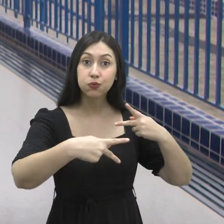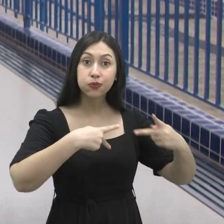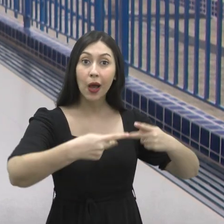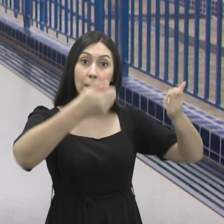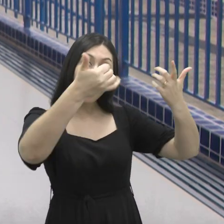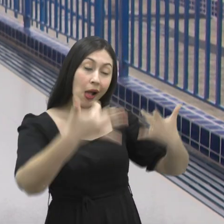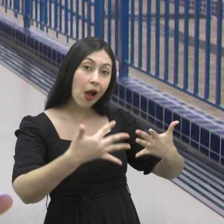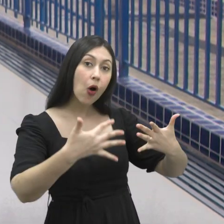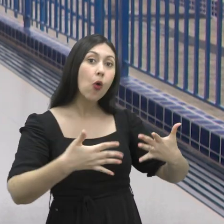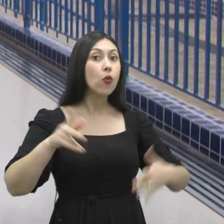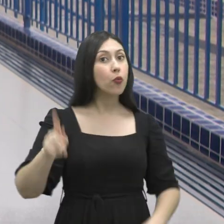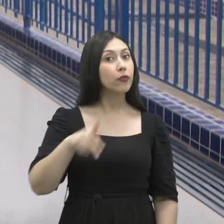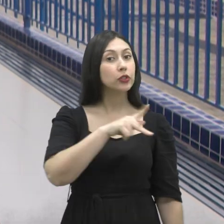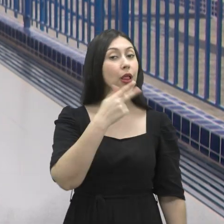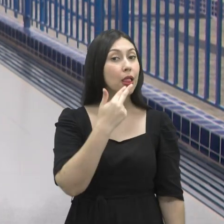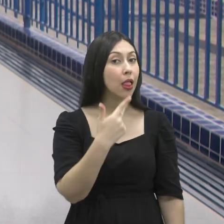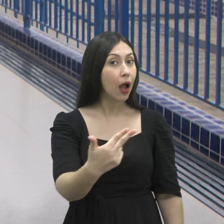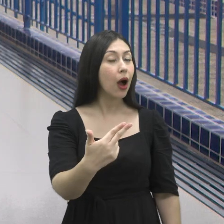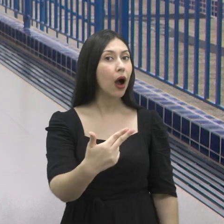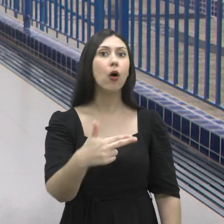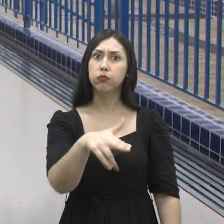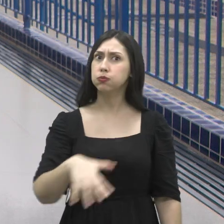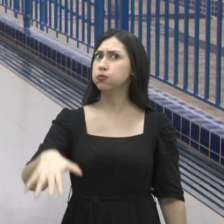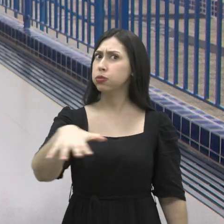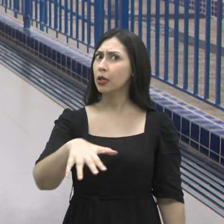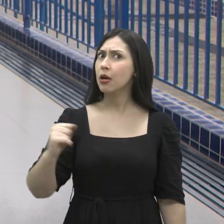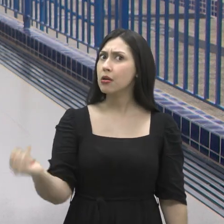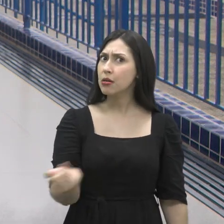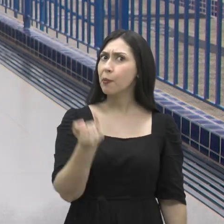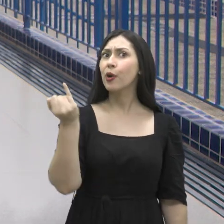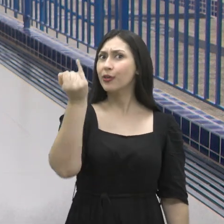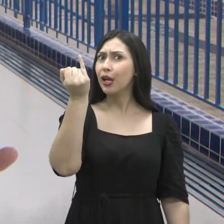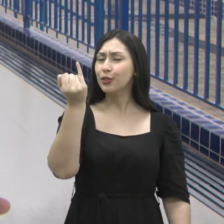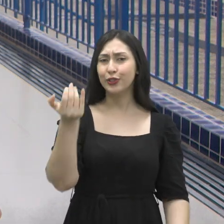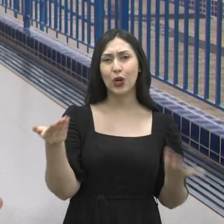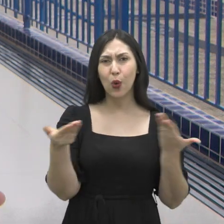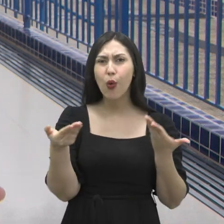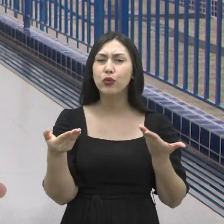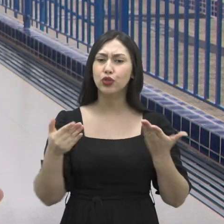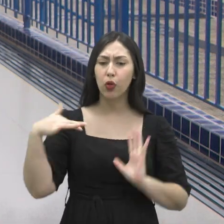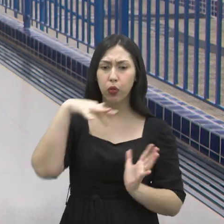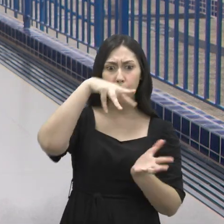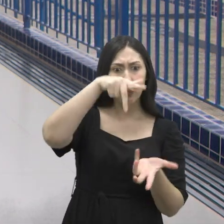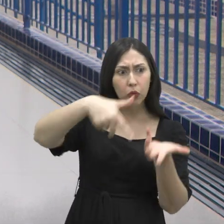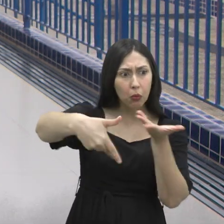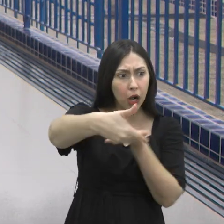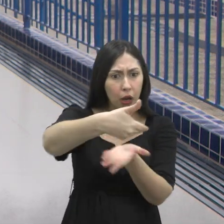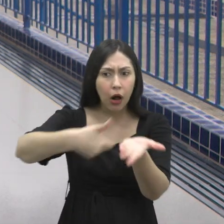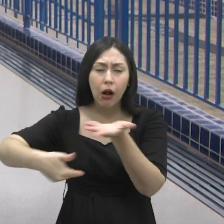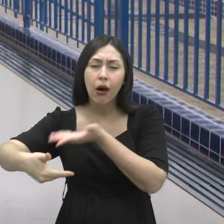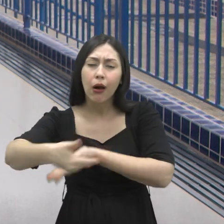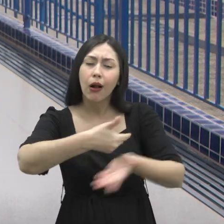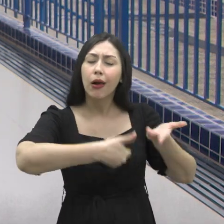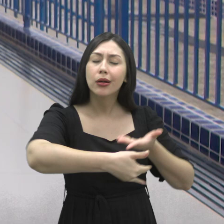do professor de idiomas, uma área muito importante, principalmente nesse mundo hiperconectado que vivemos hoje. E olha,